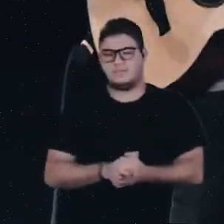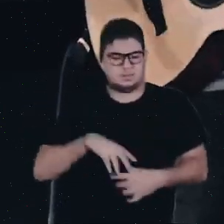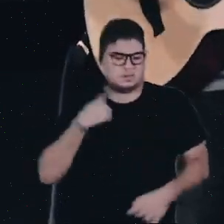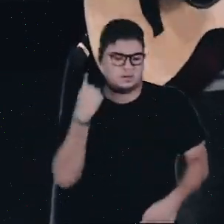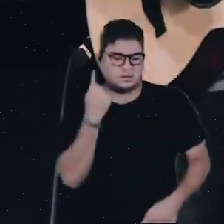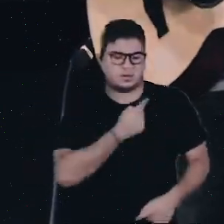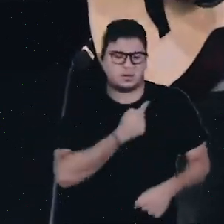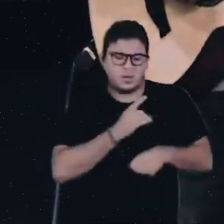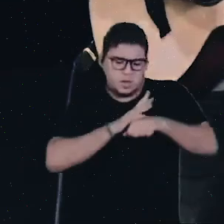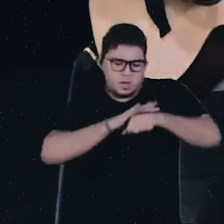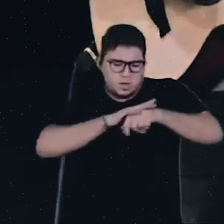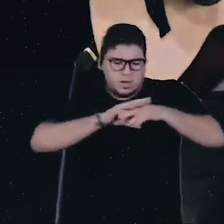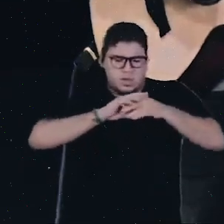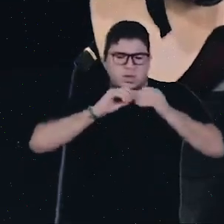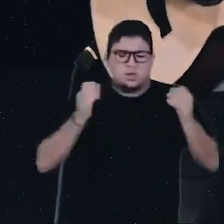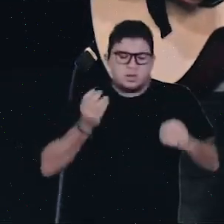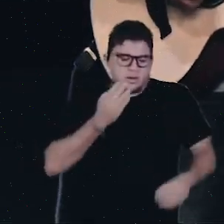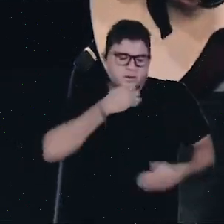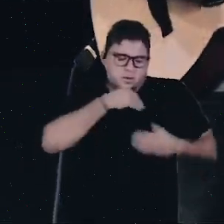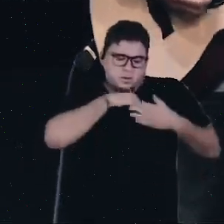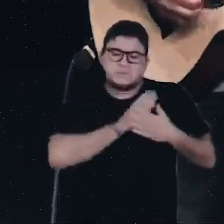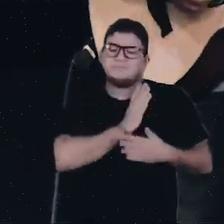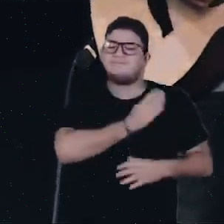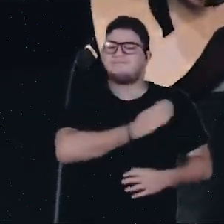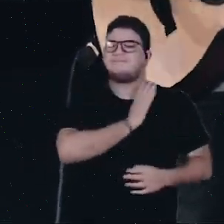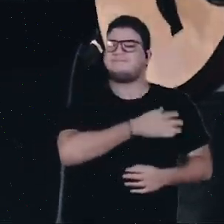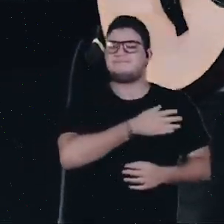gente é curado dentro do nosso coração.